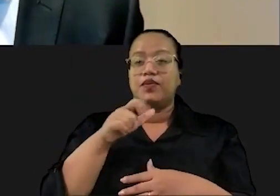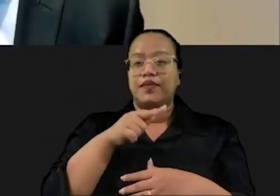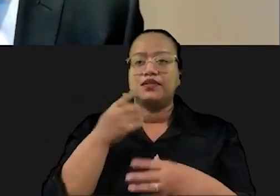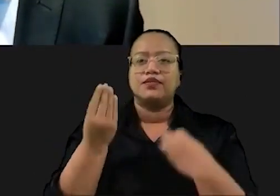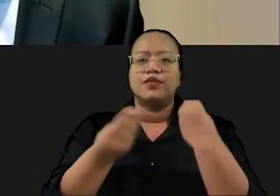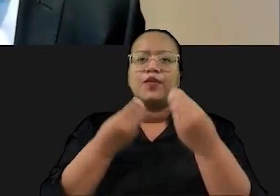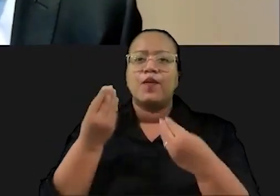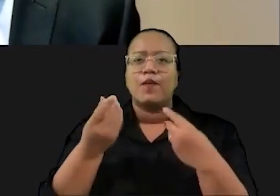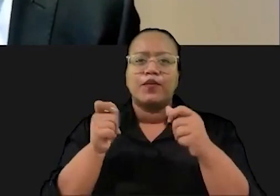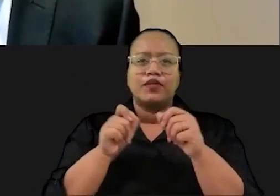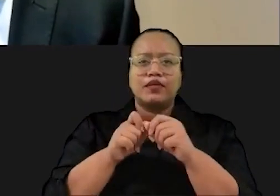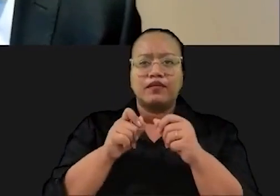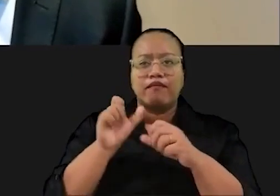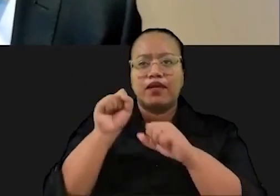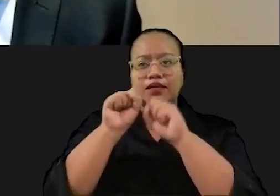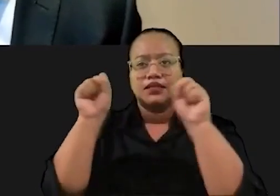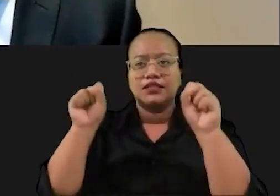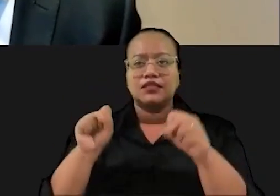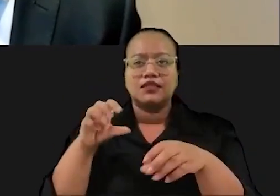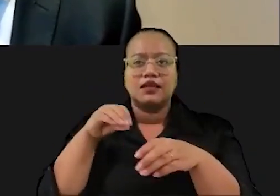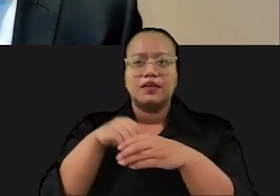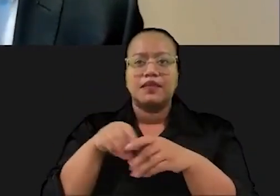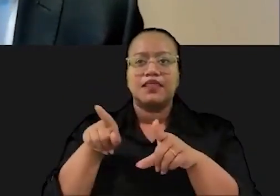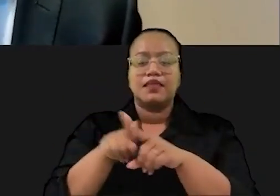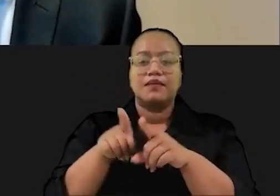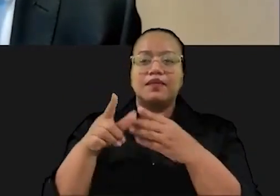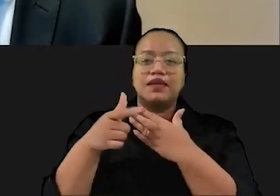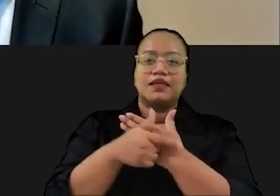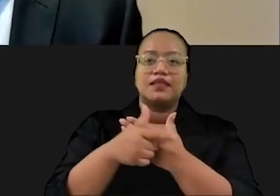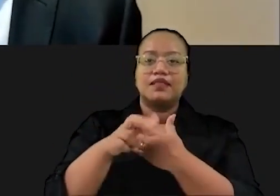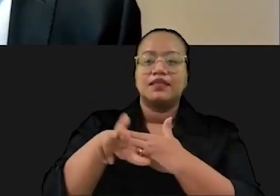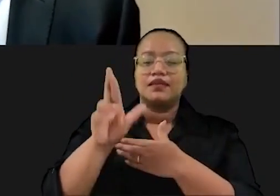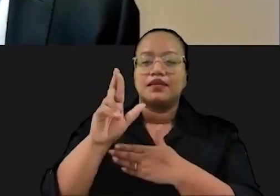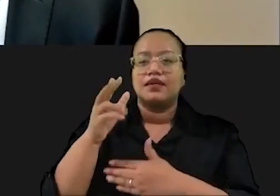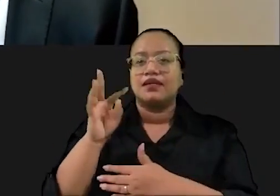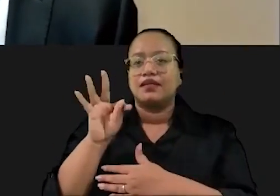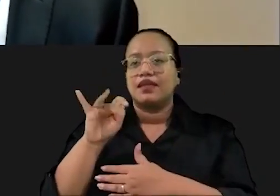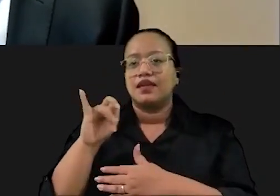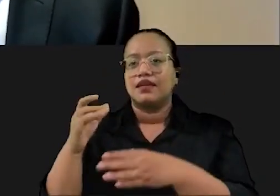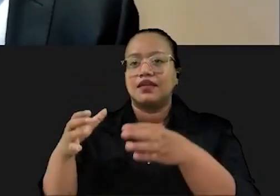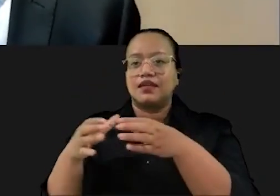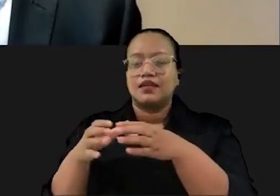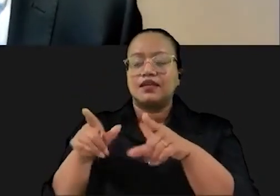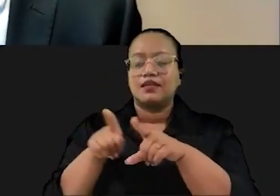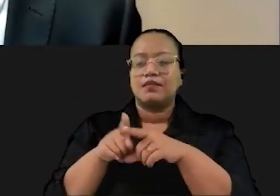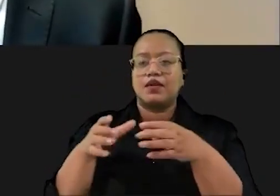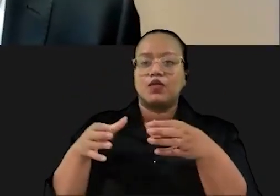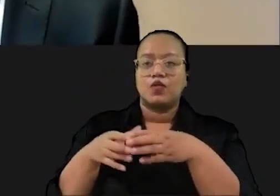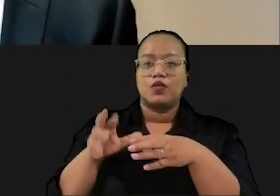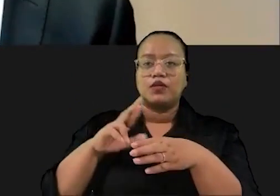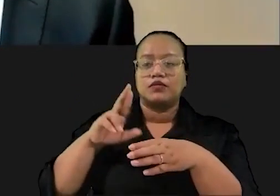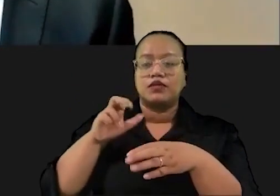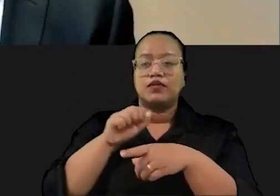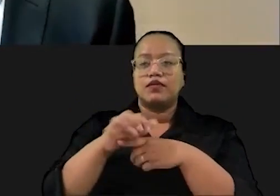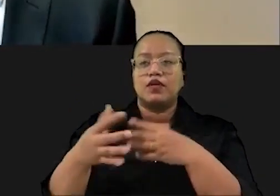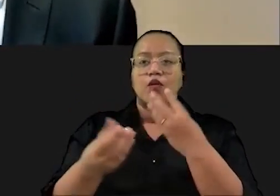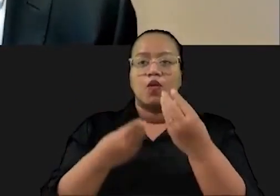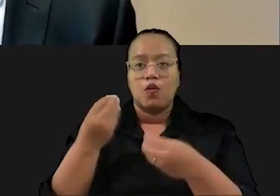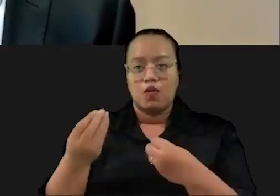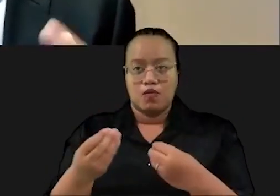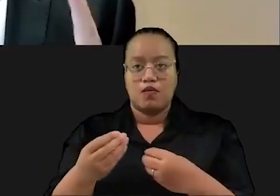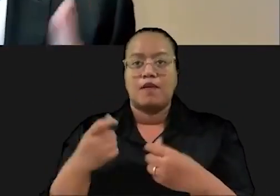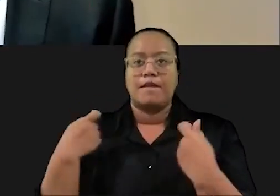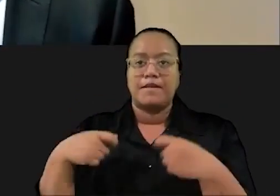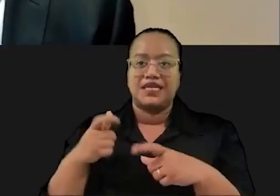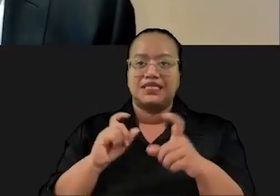e qual que é o papel da TI, qual que é o papel dessa equipe de fluxos, né? É preciso fazer reuniões de alinhamento para fechar esses